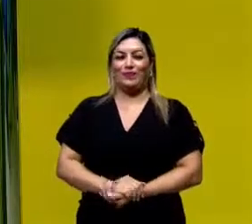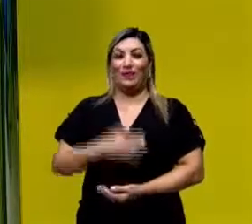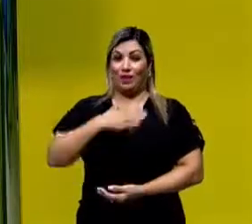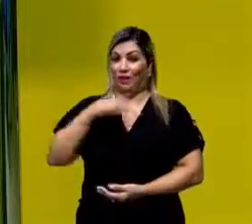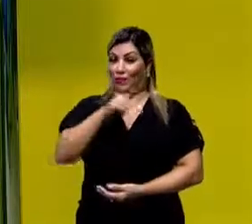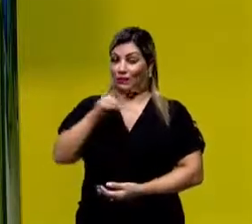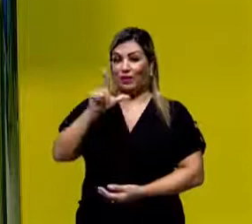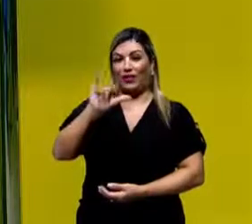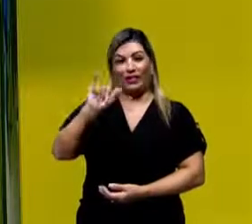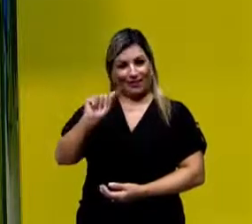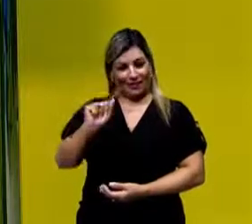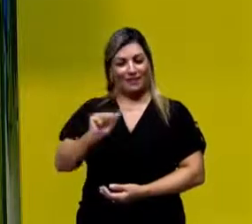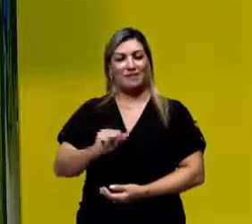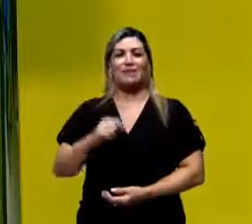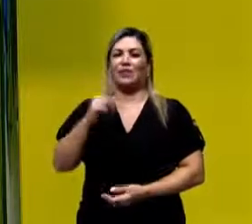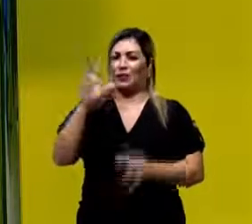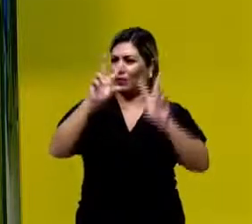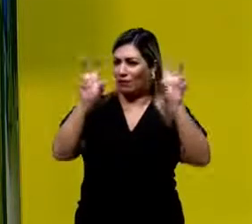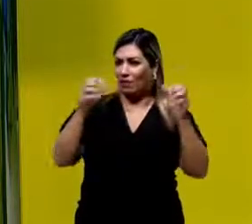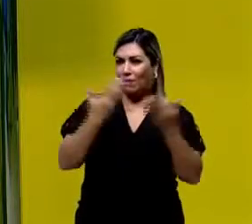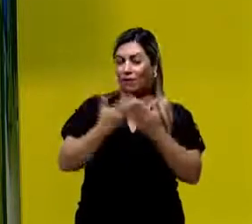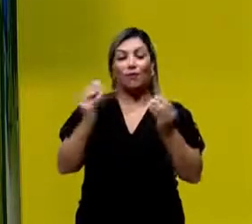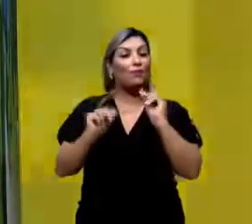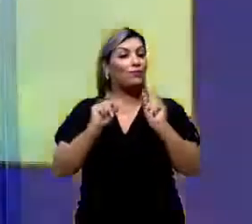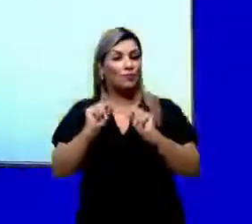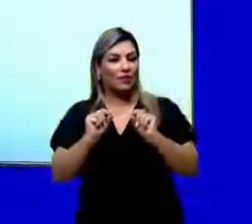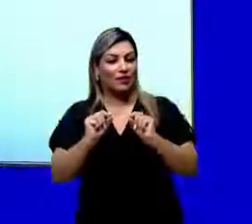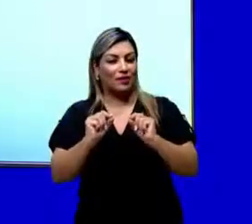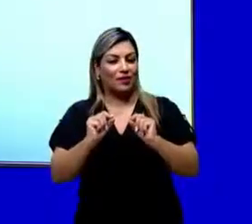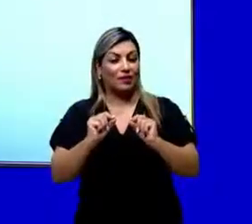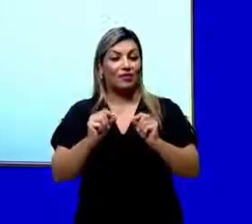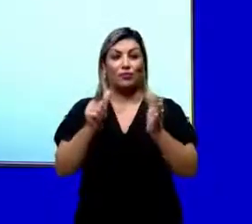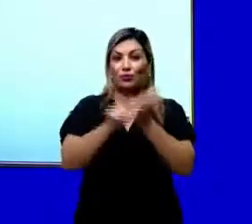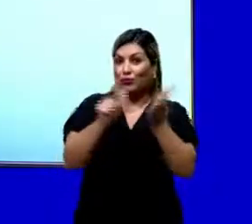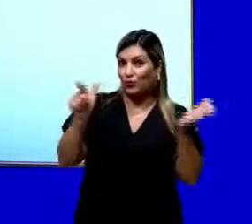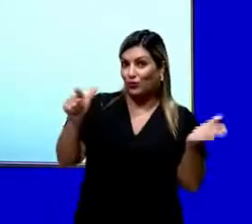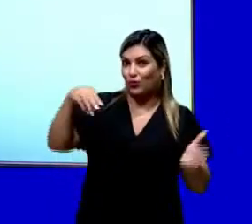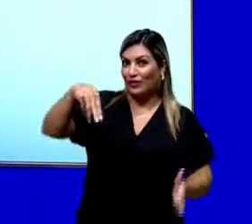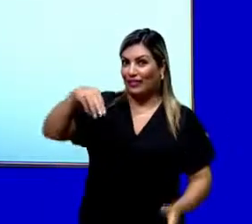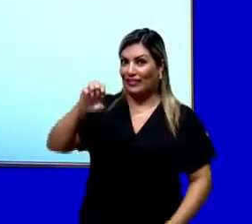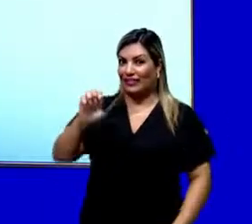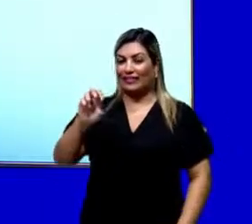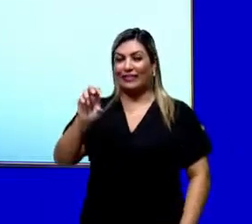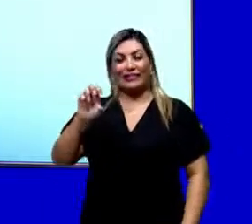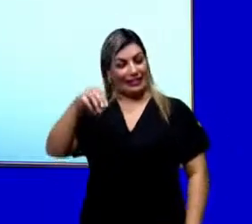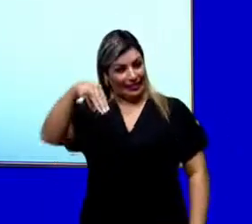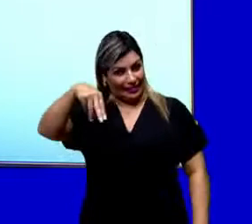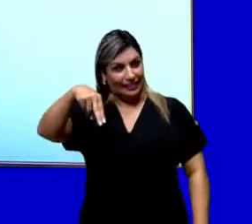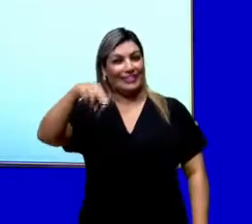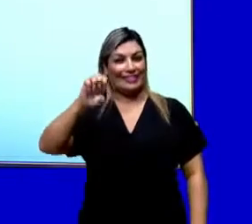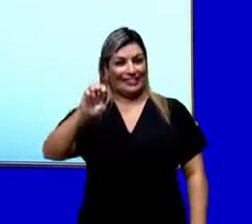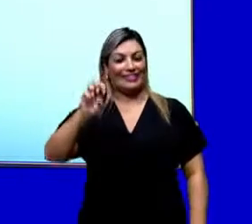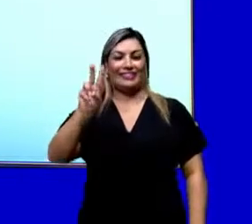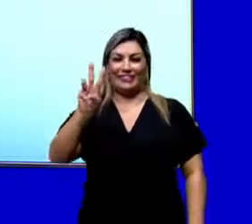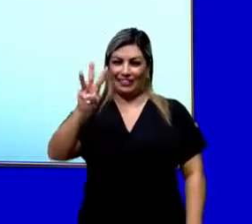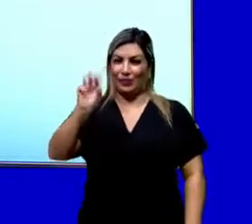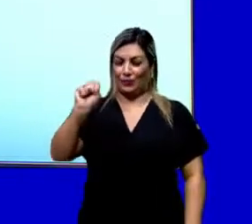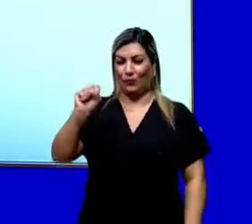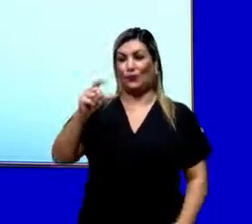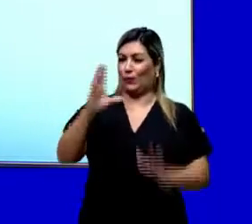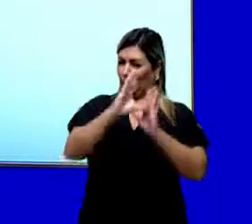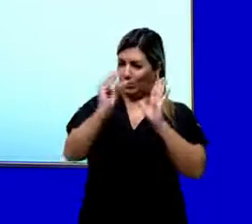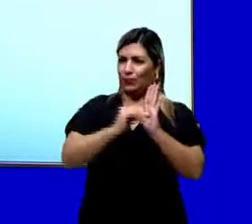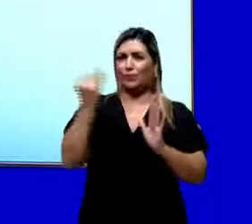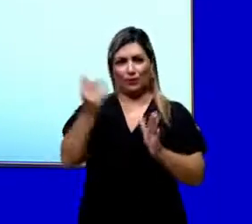anti Tia Lene o nosso tema de hoje é sobre News que um conteúdo muito importante para os estudantes da